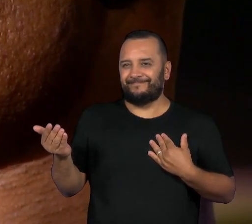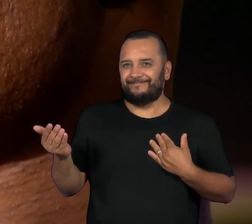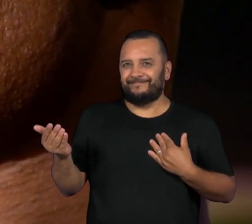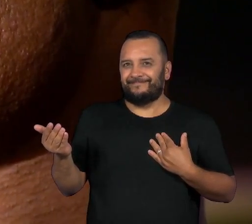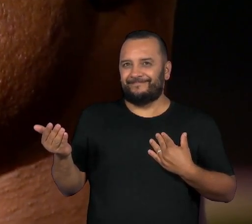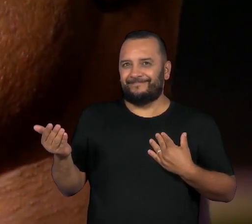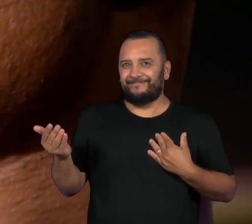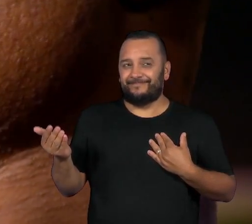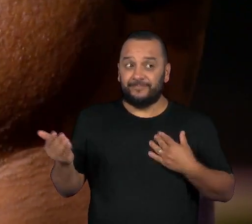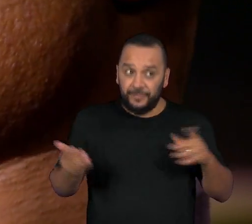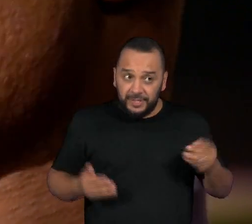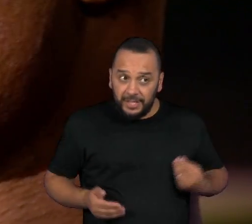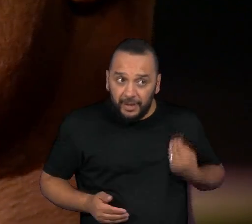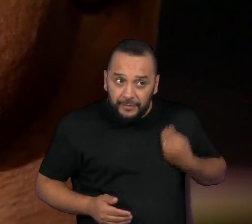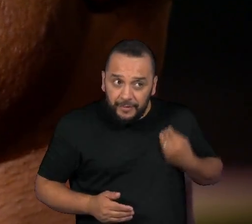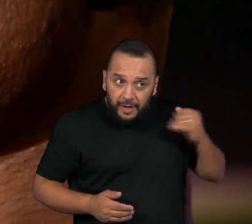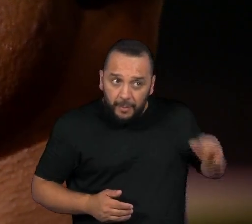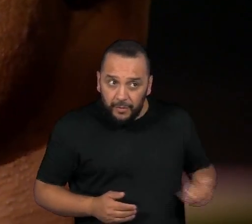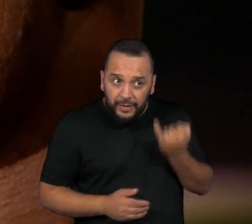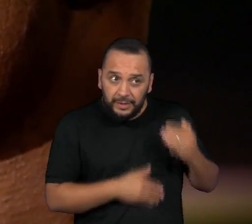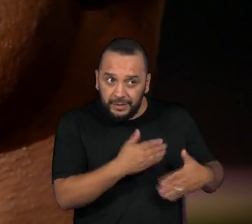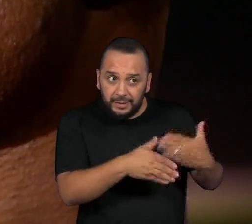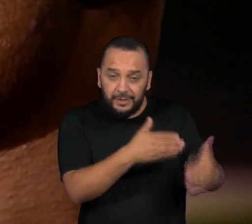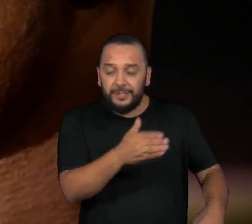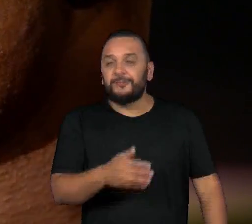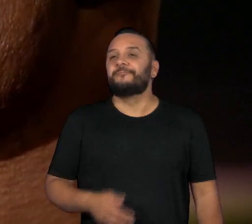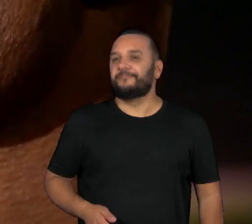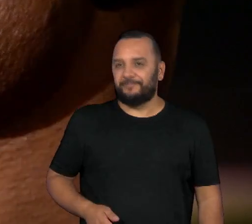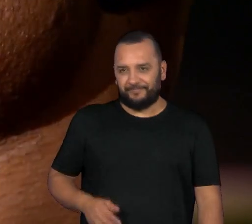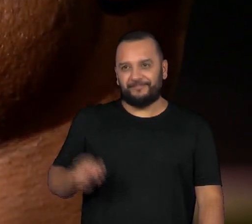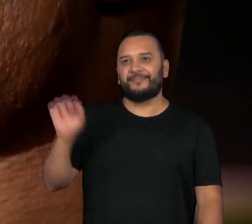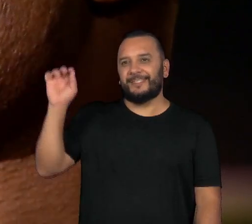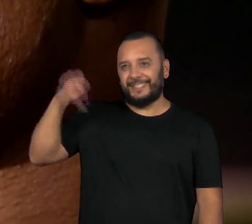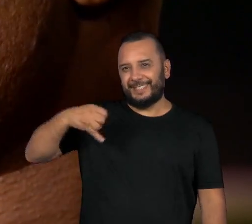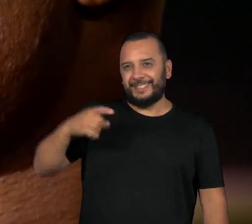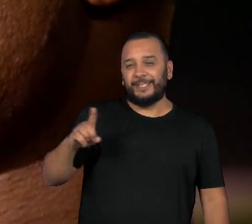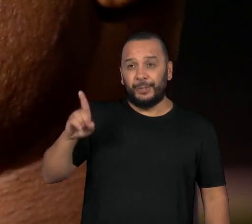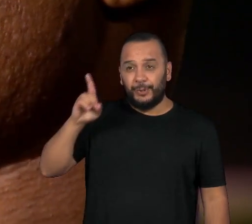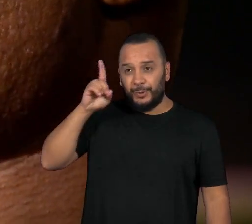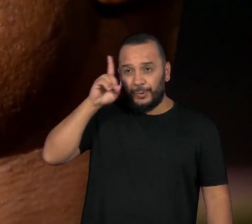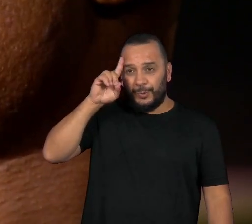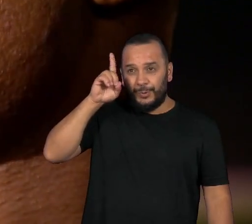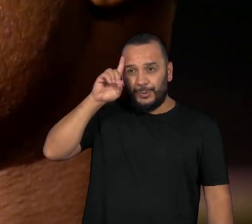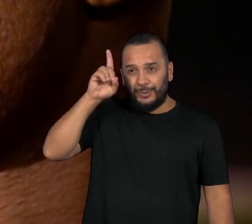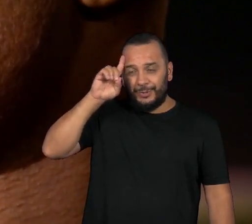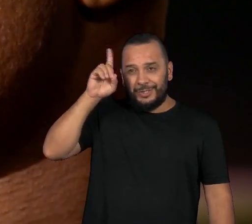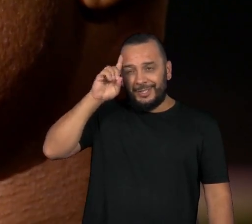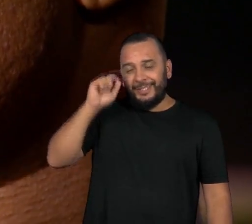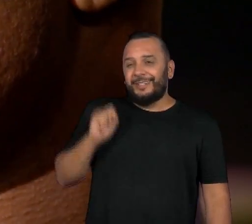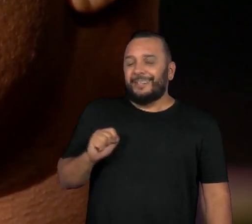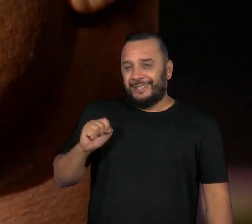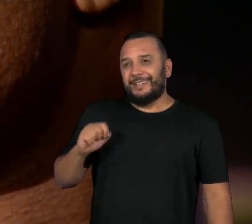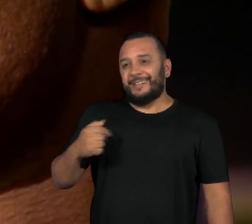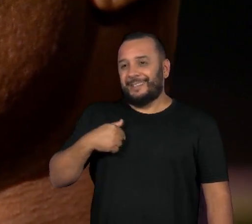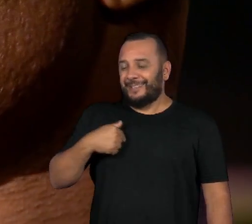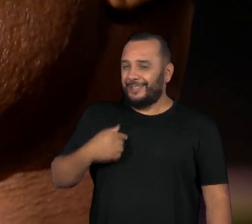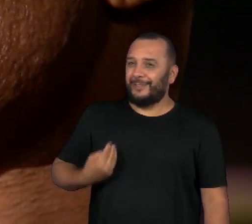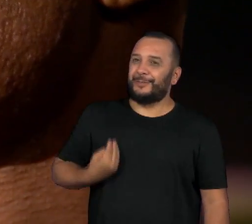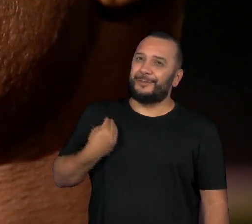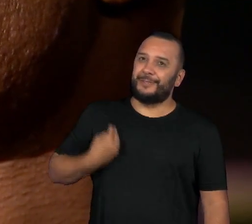Tá vivendo? Tô. A cada dia que passa, eu